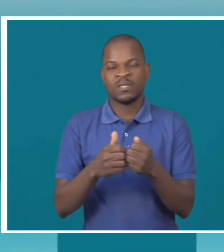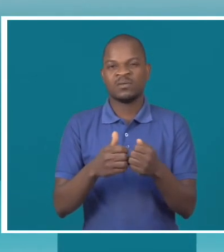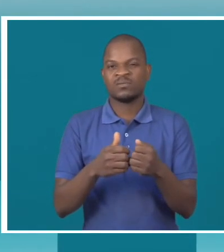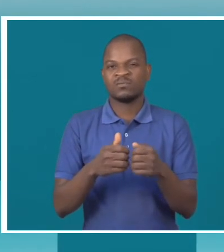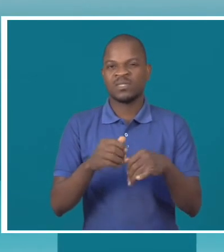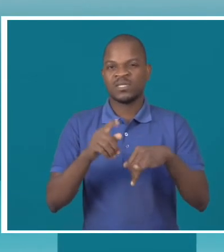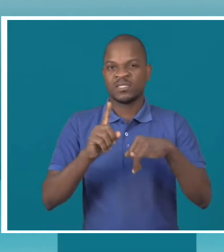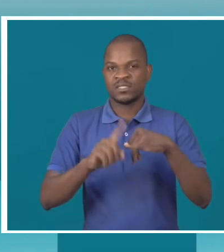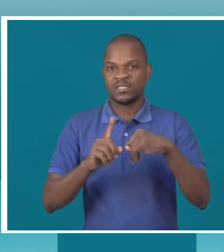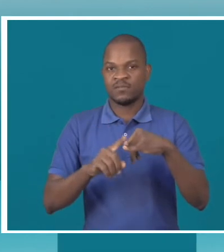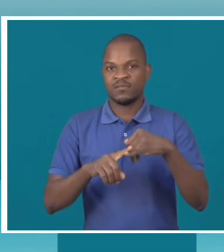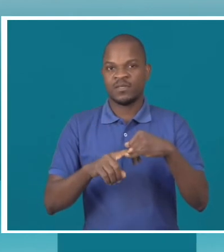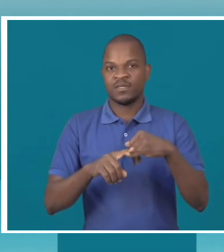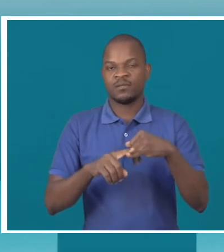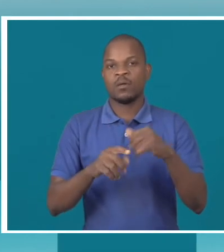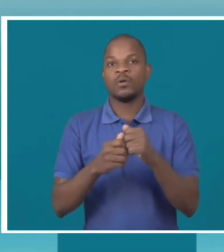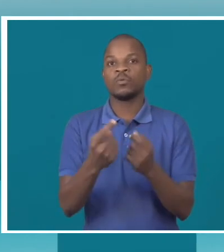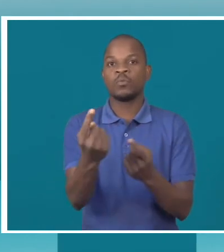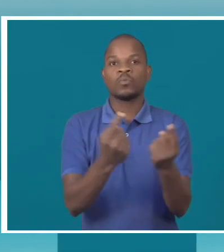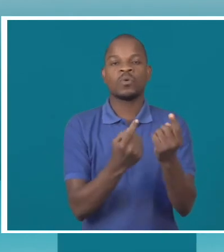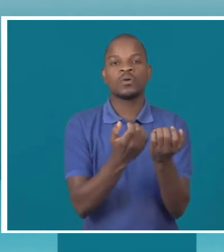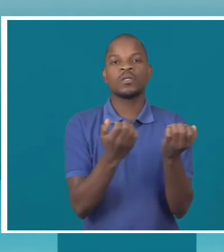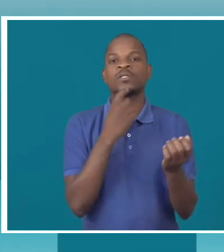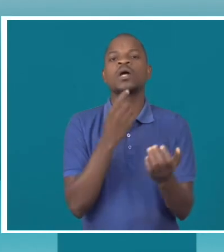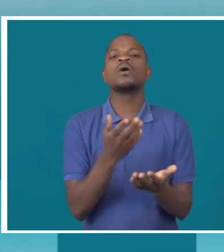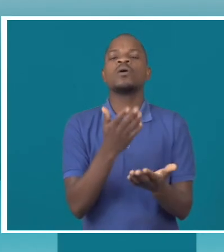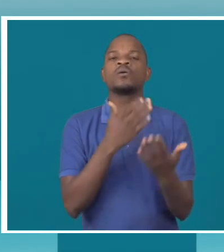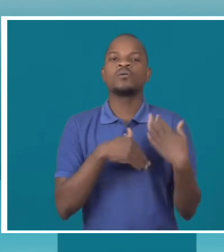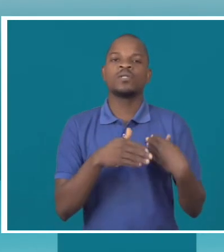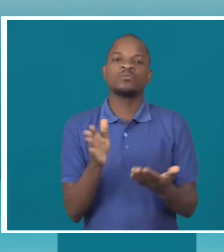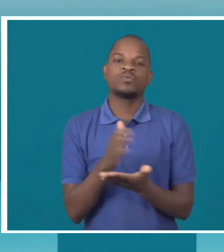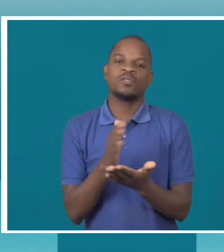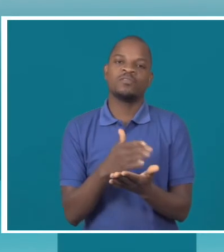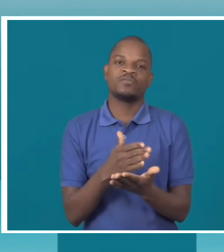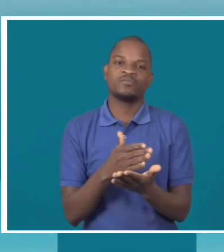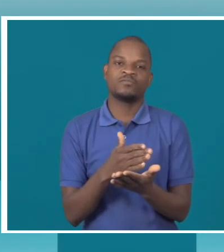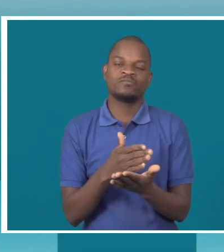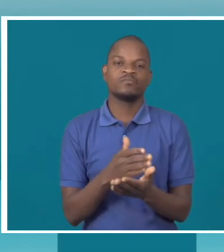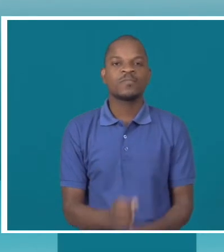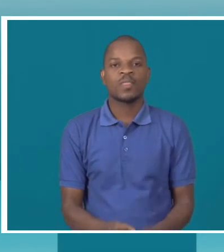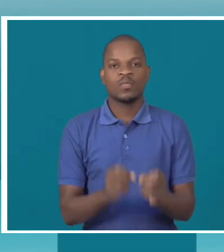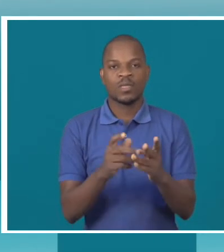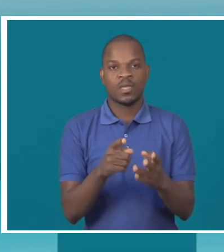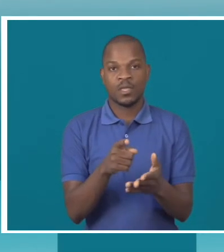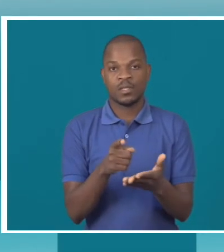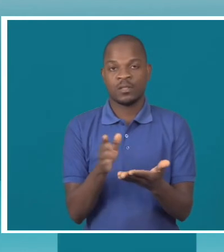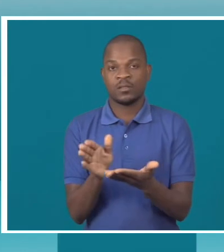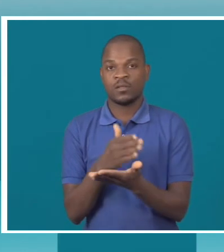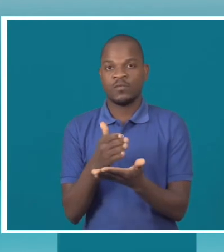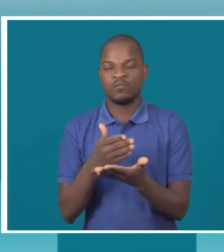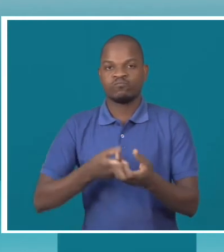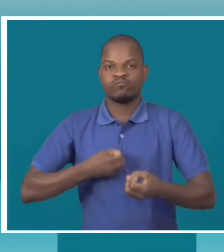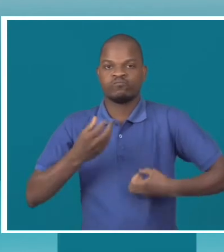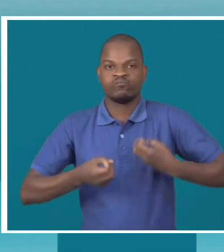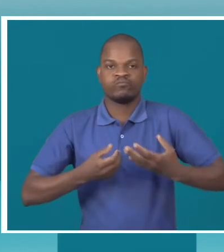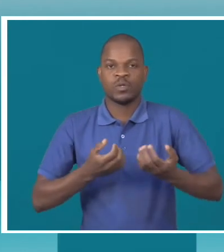na sexta-feira, no dia 12 de outubro, vieram-me cobrar um livro inteiro. Vozes das formigas, aqui fala das crianças,